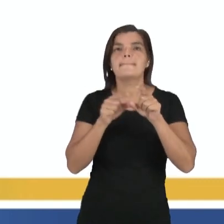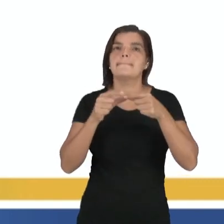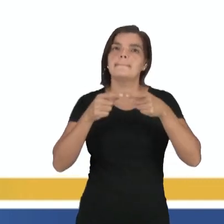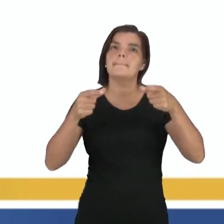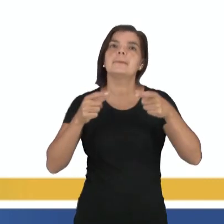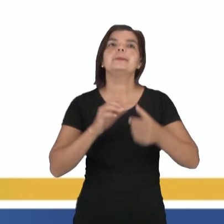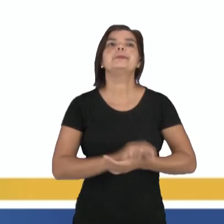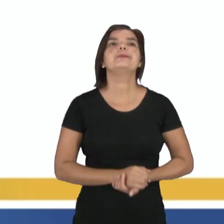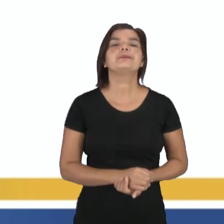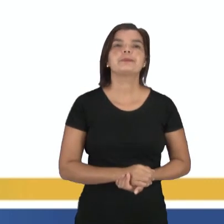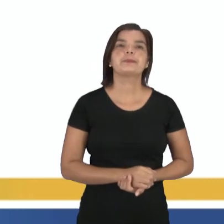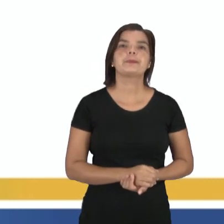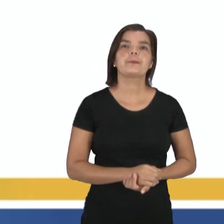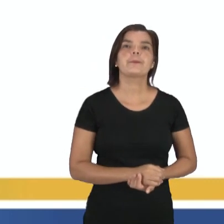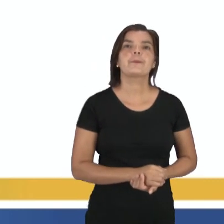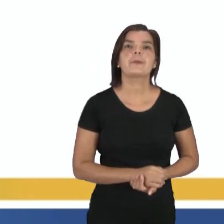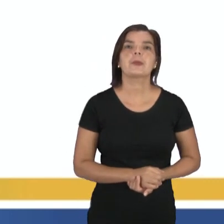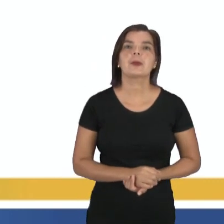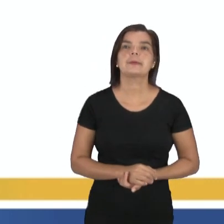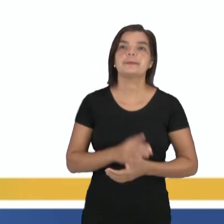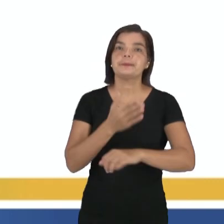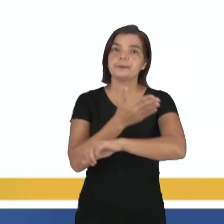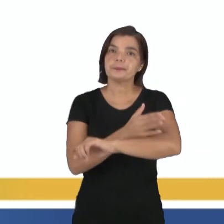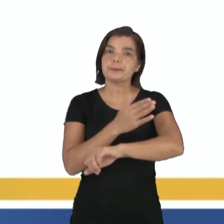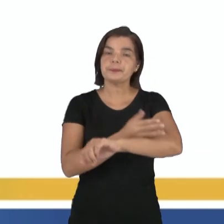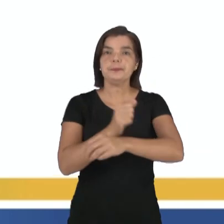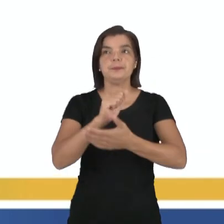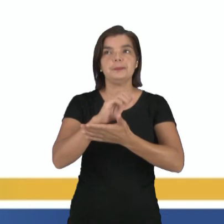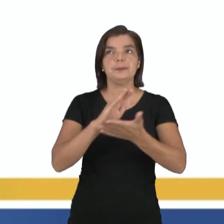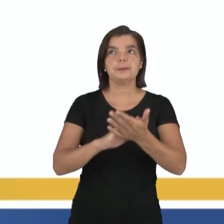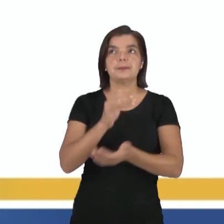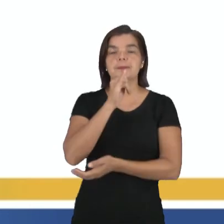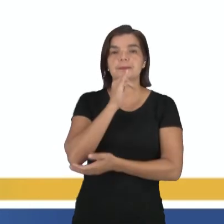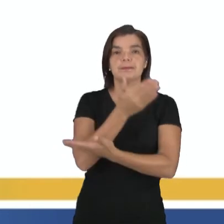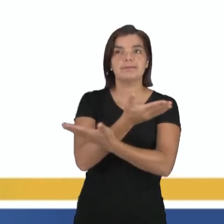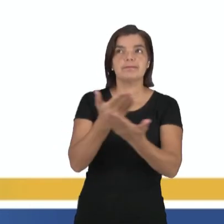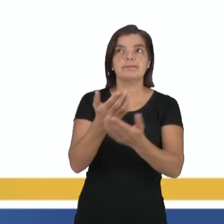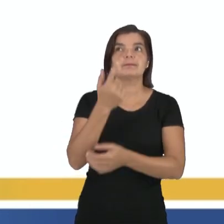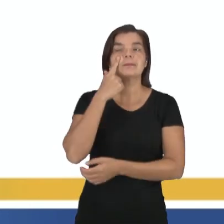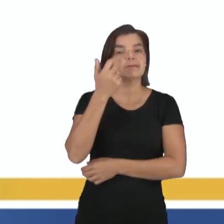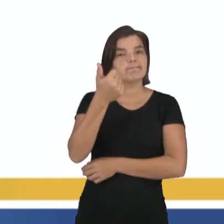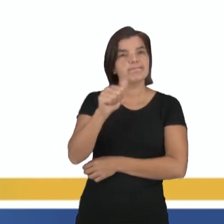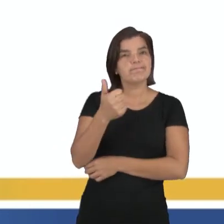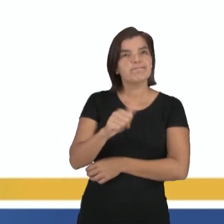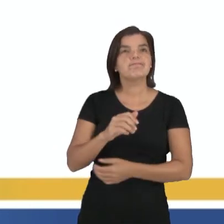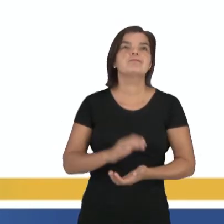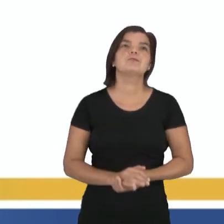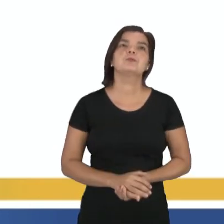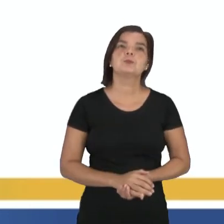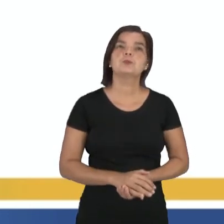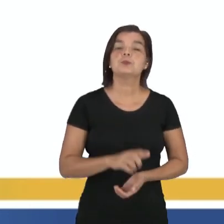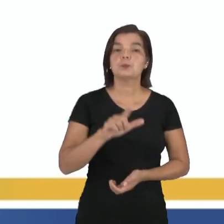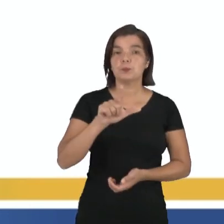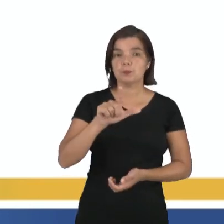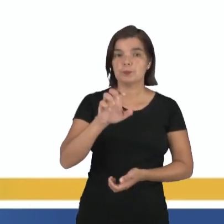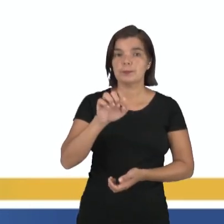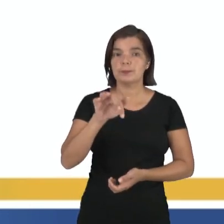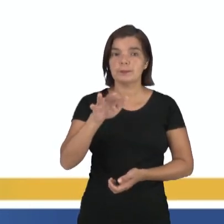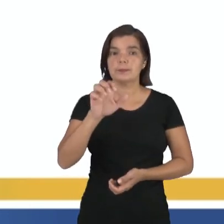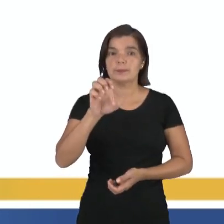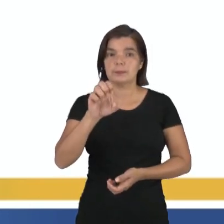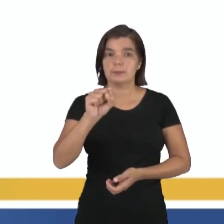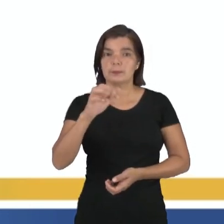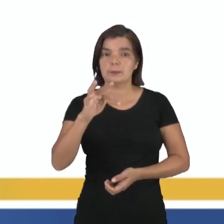maior. Mas aí vamos praticar um pouquinho, eu trouxe um exemplo para a gente analisar que diz assim. Uma lente esférica